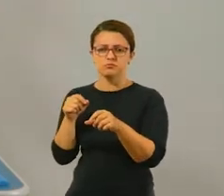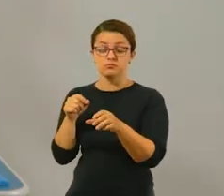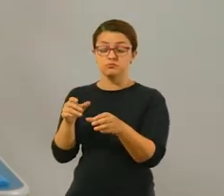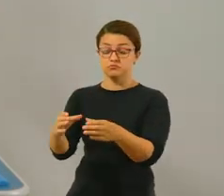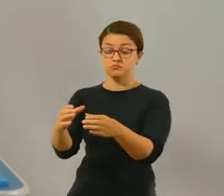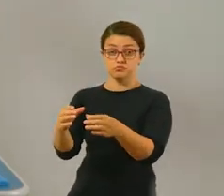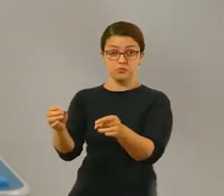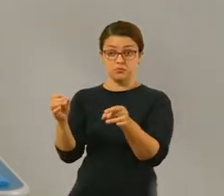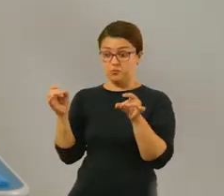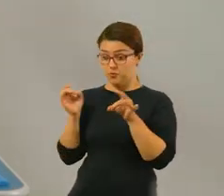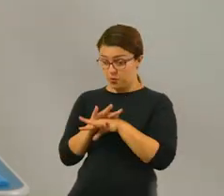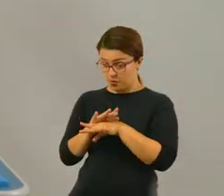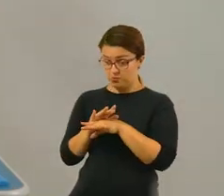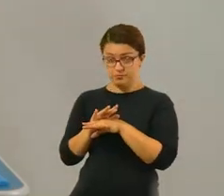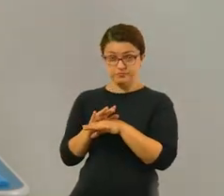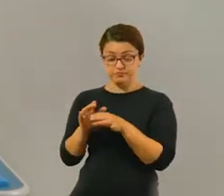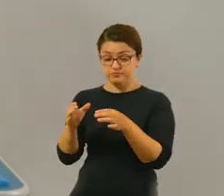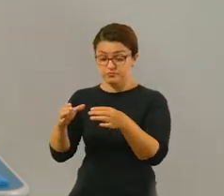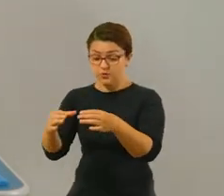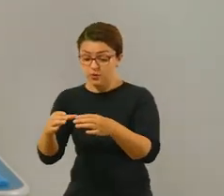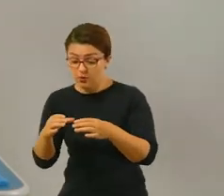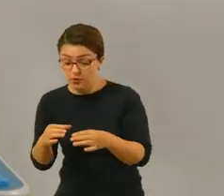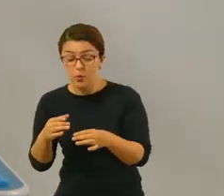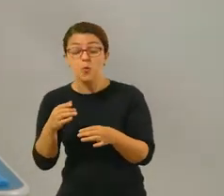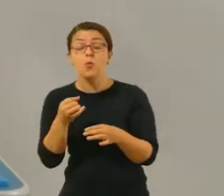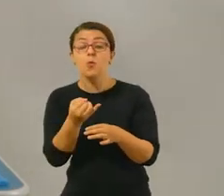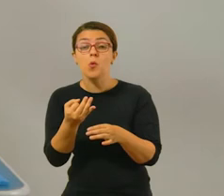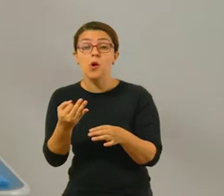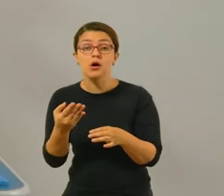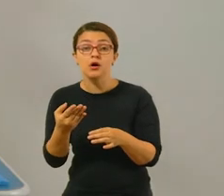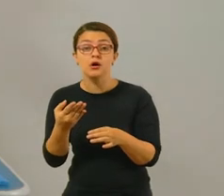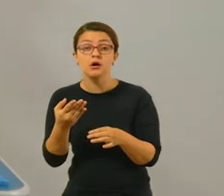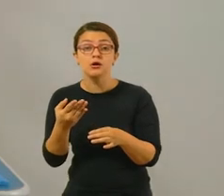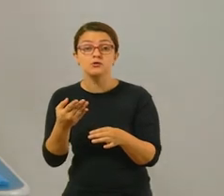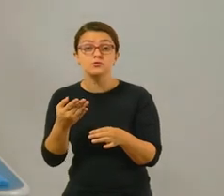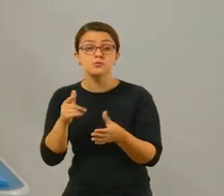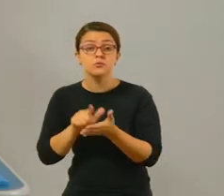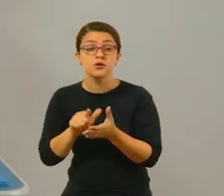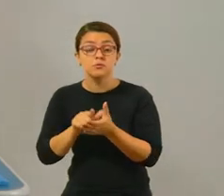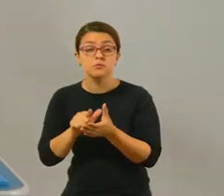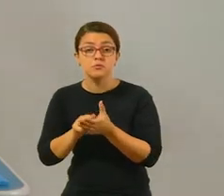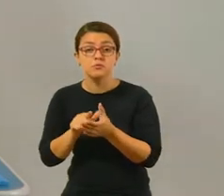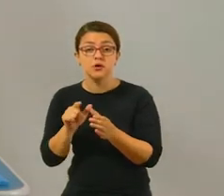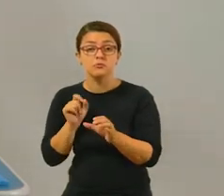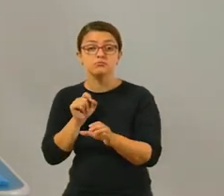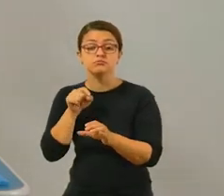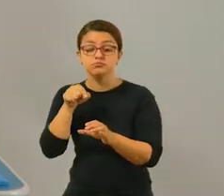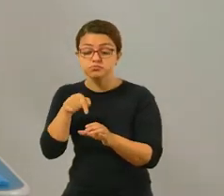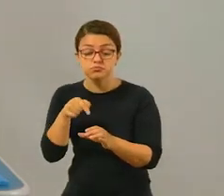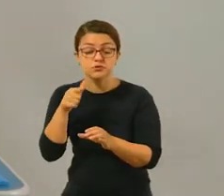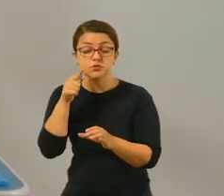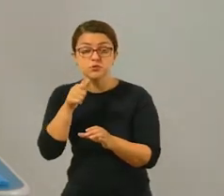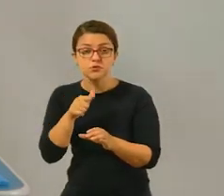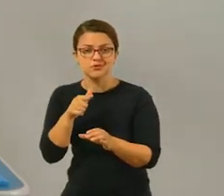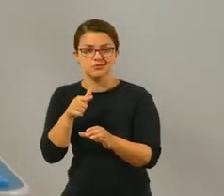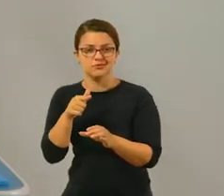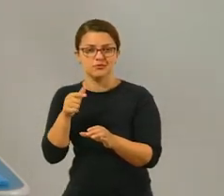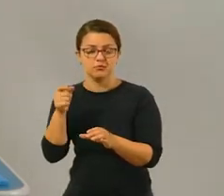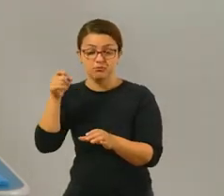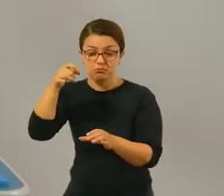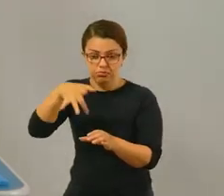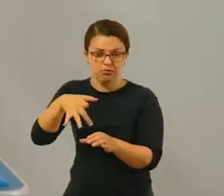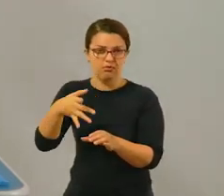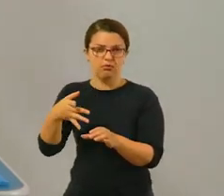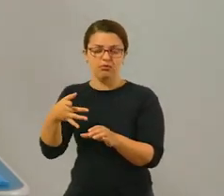você tiver em mão, você vai até esse pote, pega-os e começa a contar para saber quantos papéis ou objetos